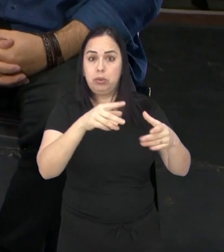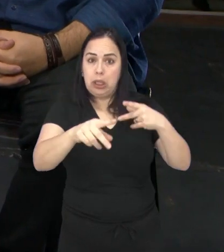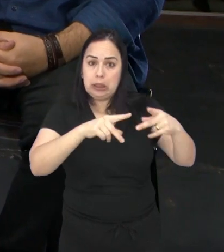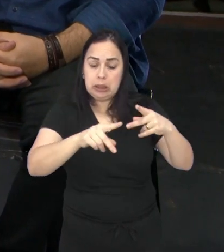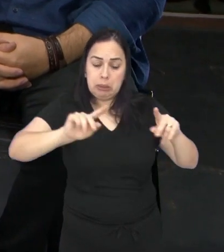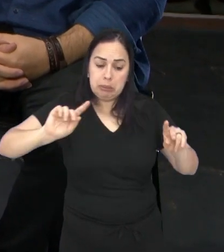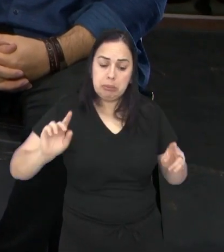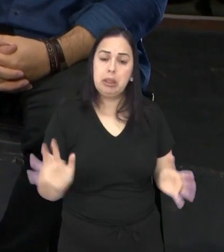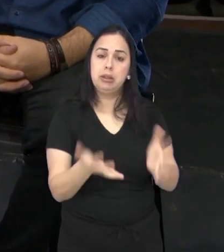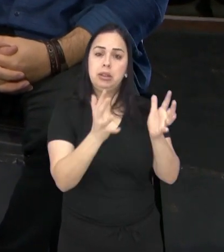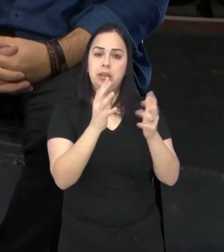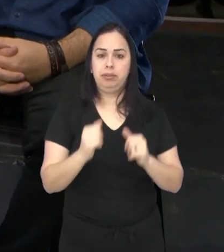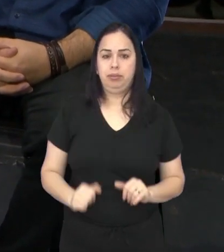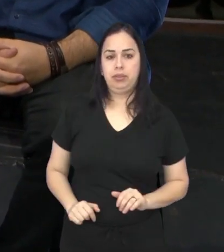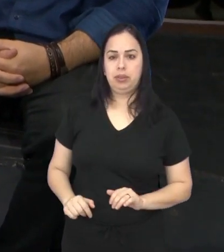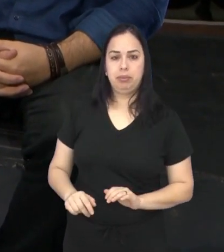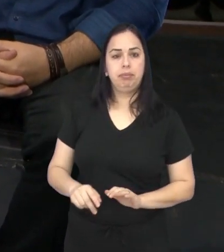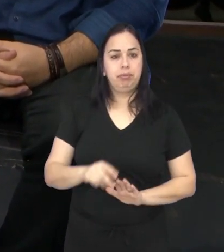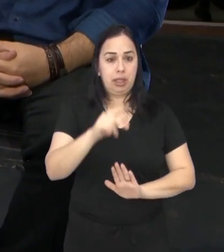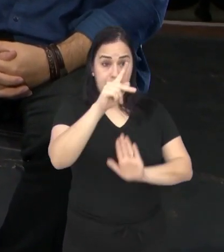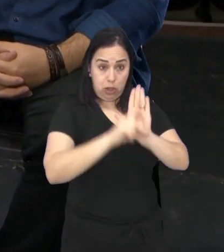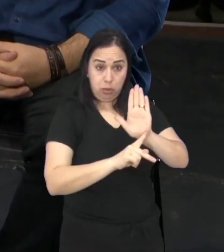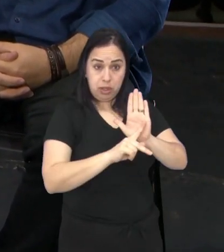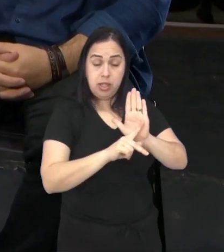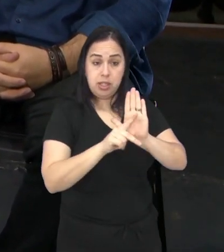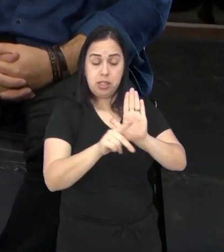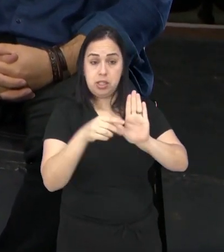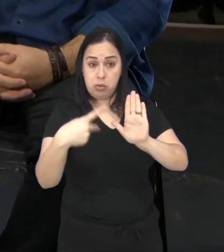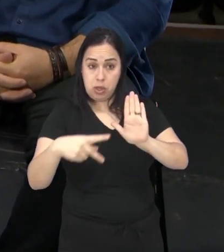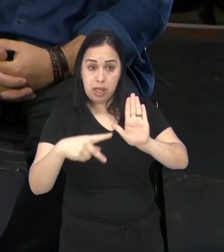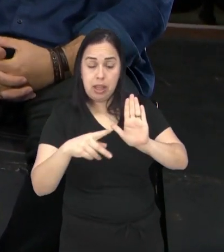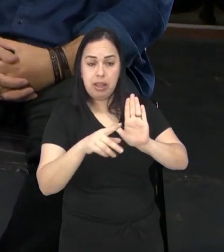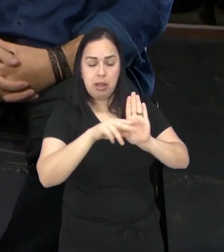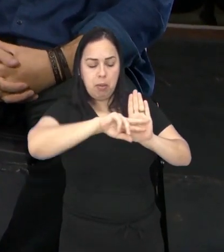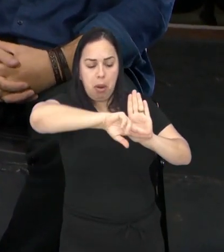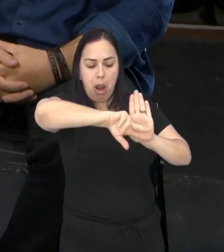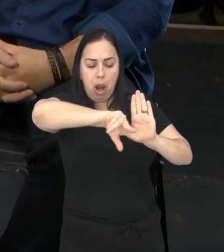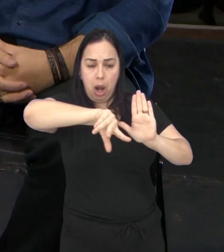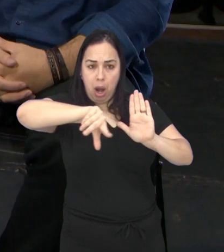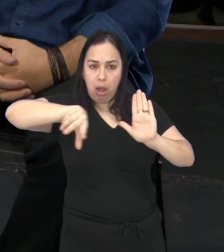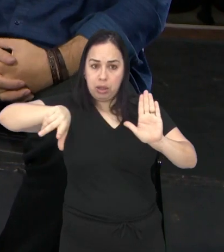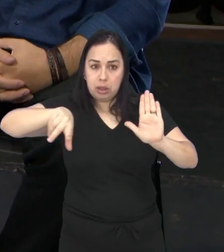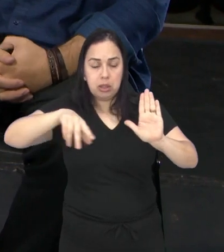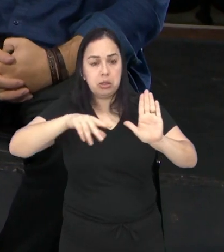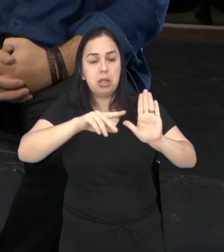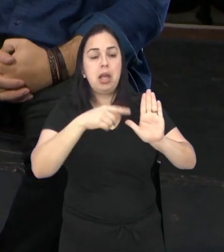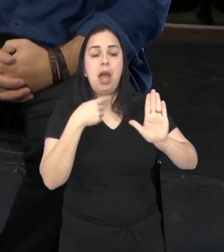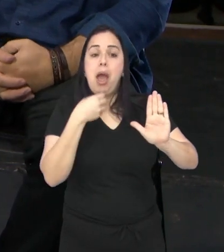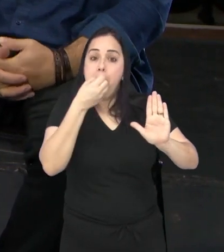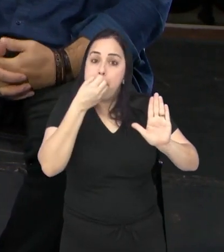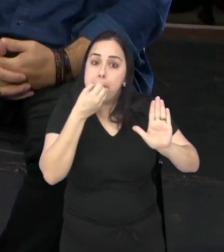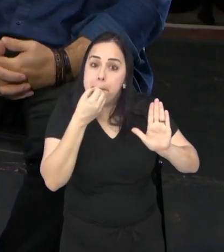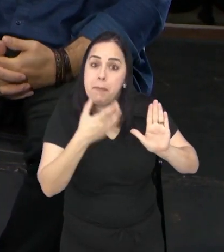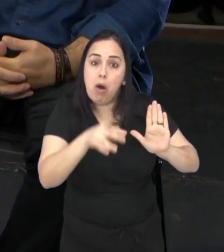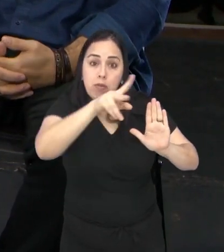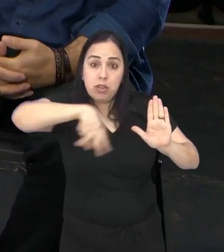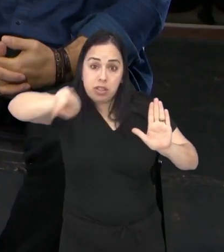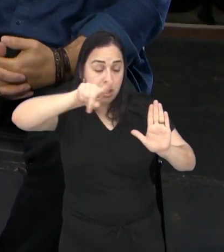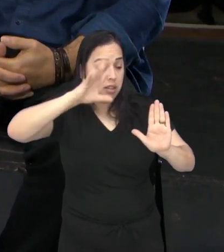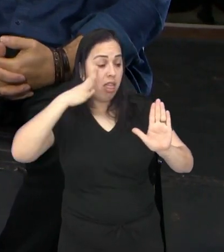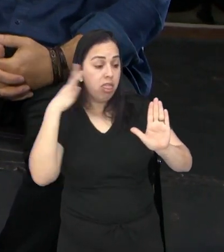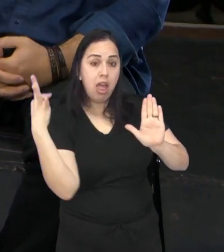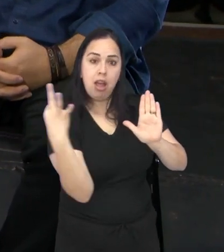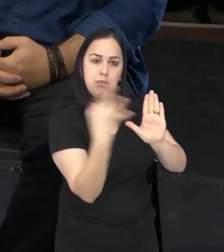em São José dos Campos em andamento, né, que a gente sabe, tem uns que é bom as pessoas darem uma boa atenção a esse tipo de projetos